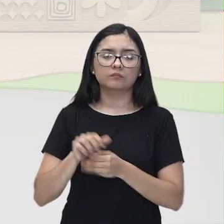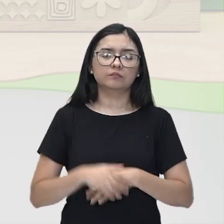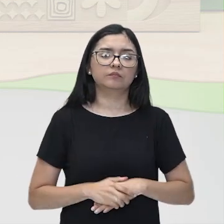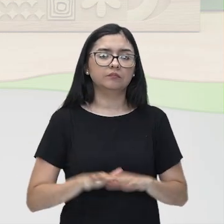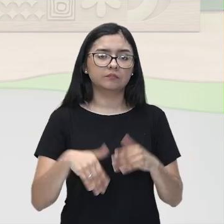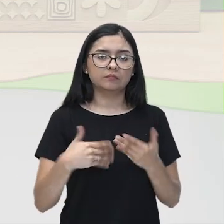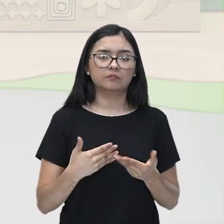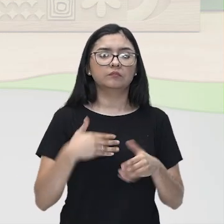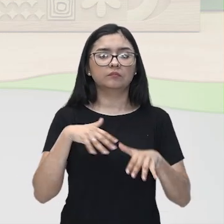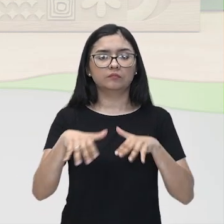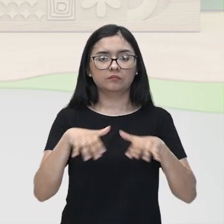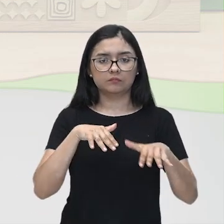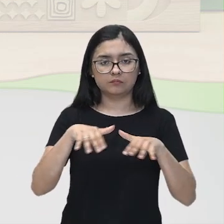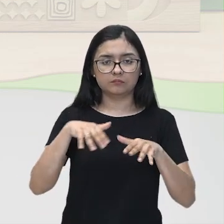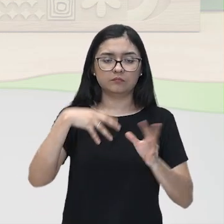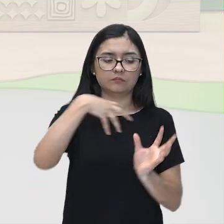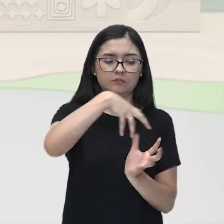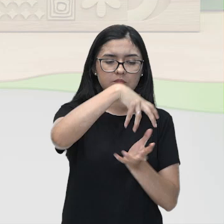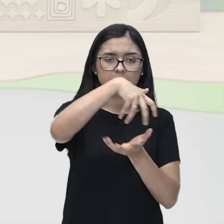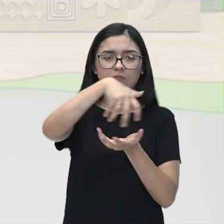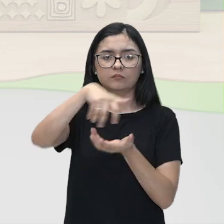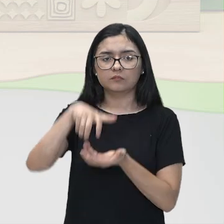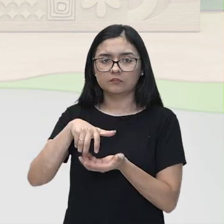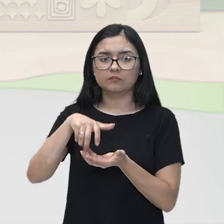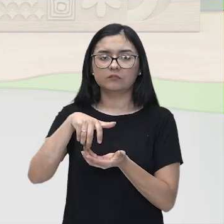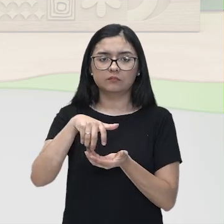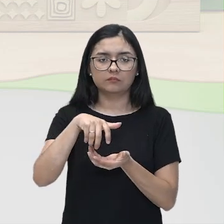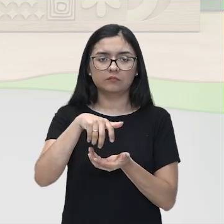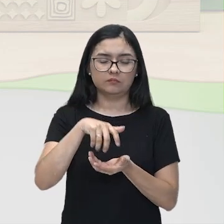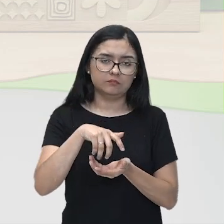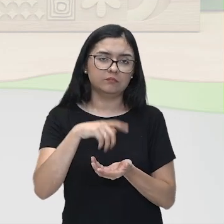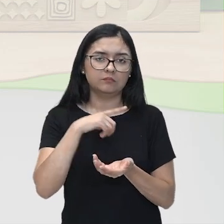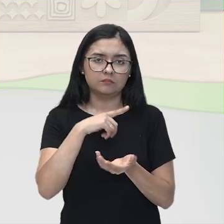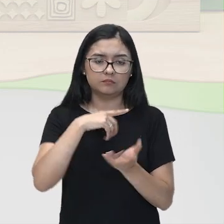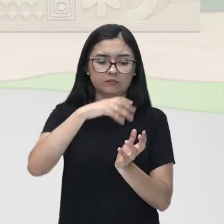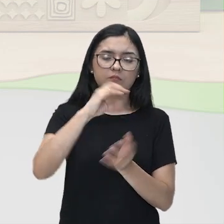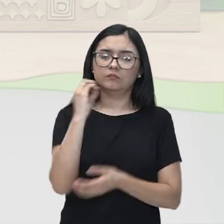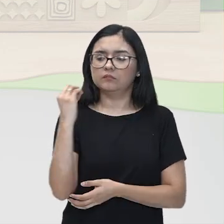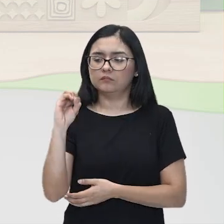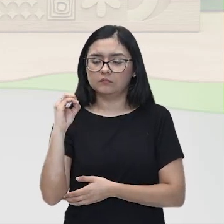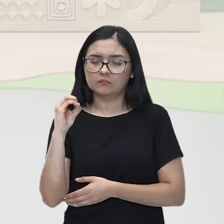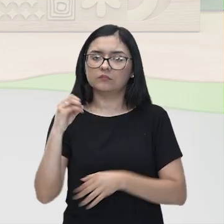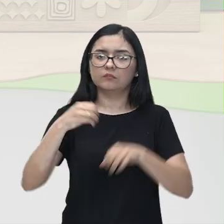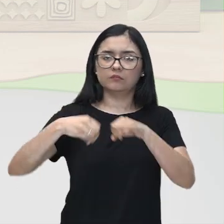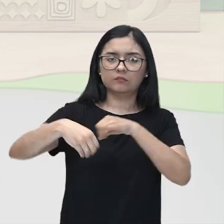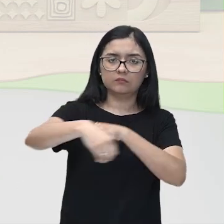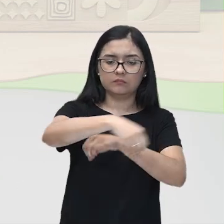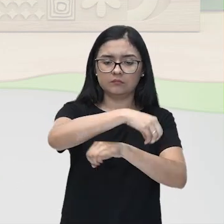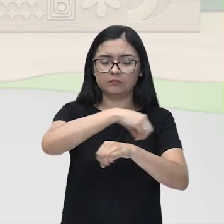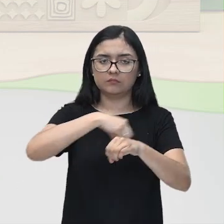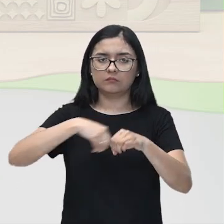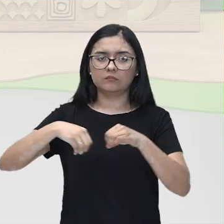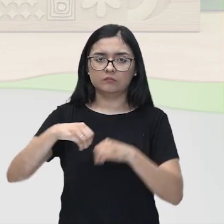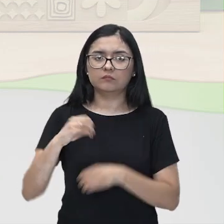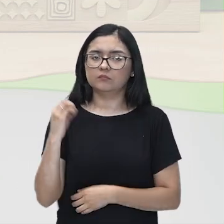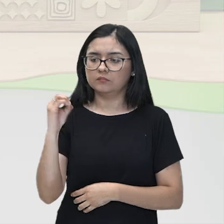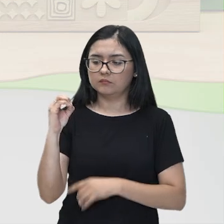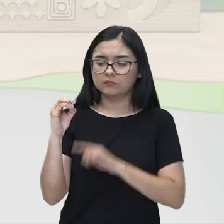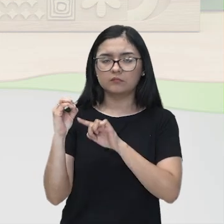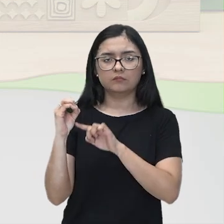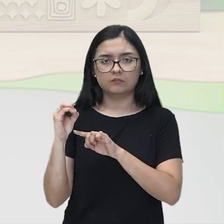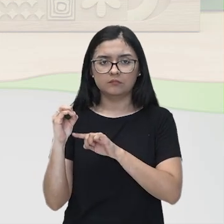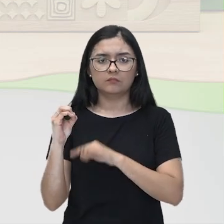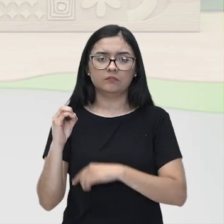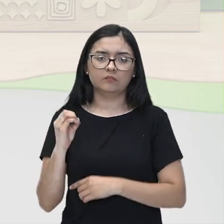Terra são os deslocamentos que o nosso planeta realiza em relação à sua própria